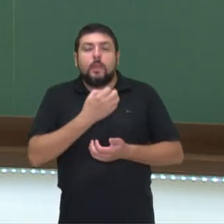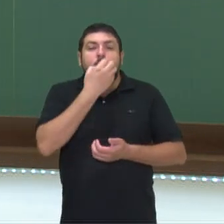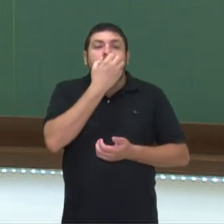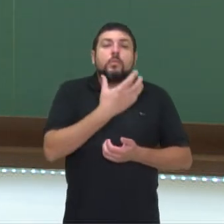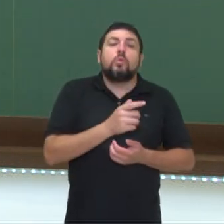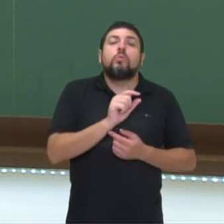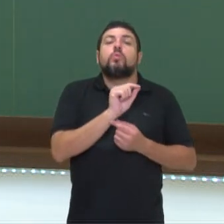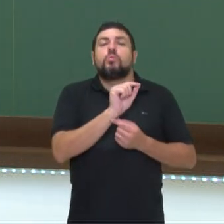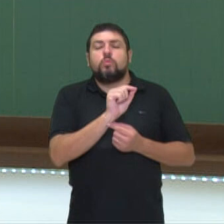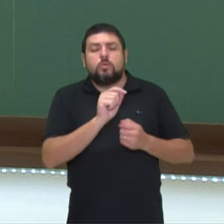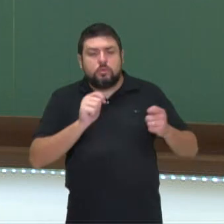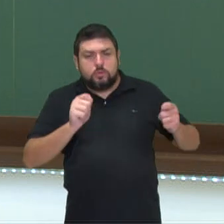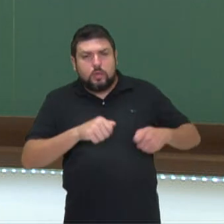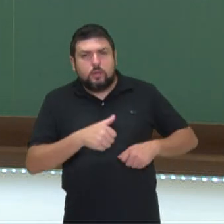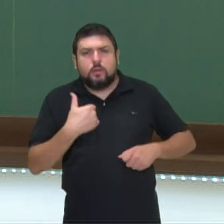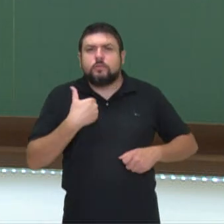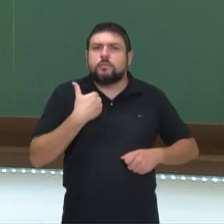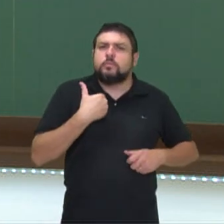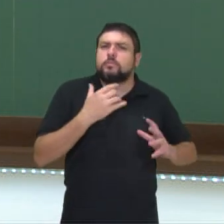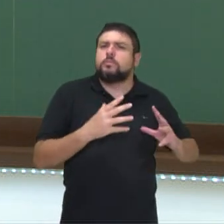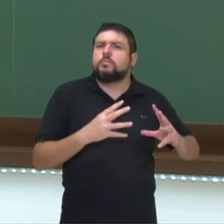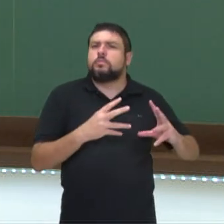as idades e todos os gostos.